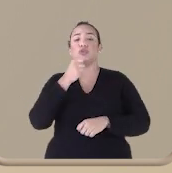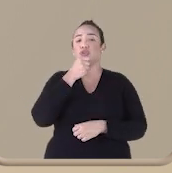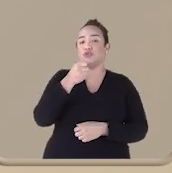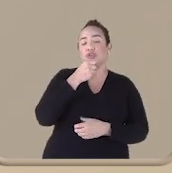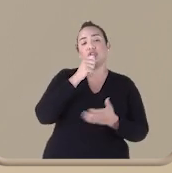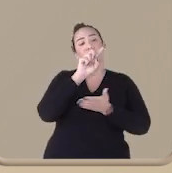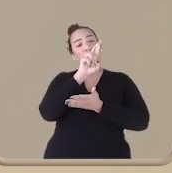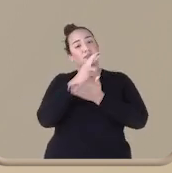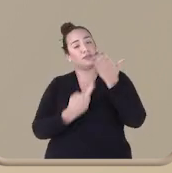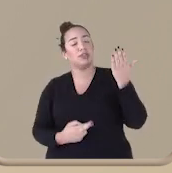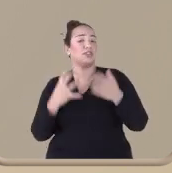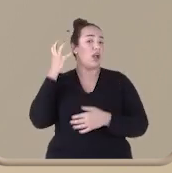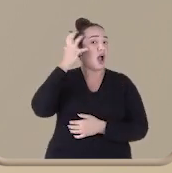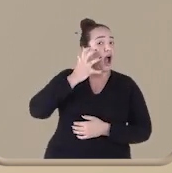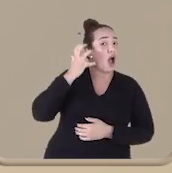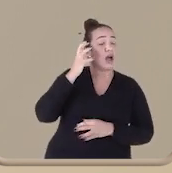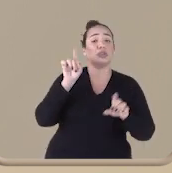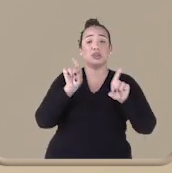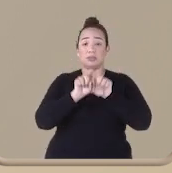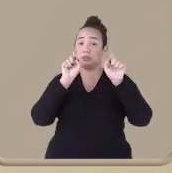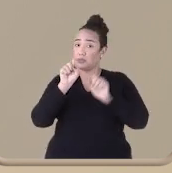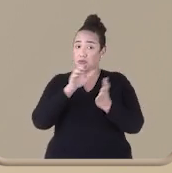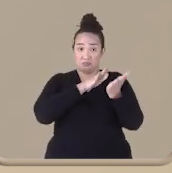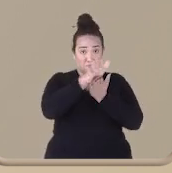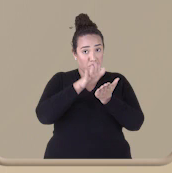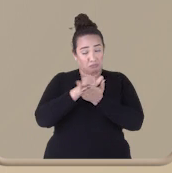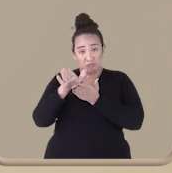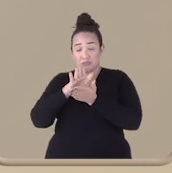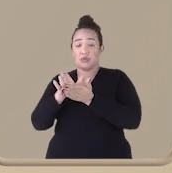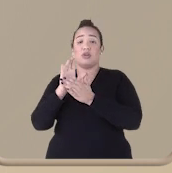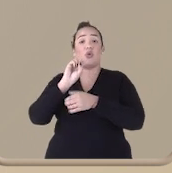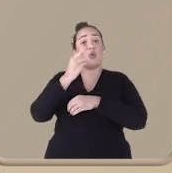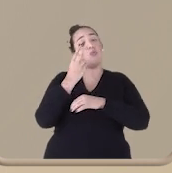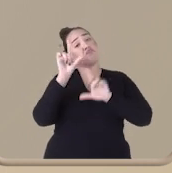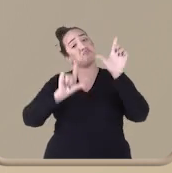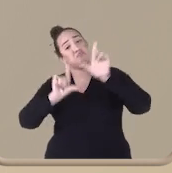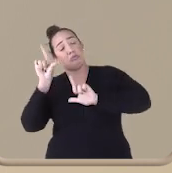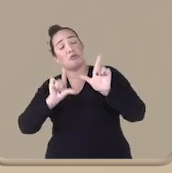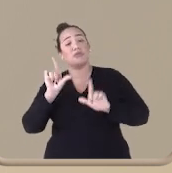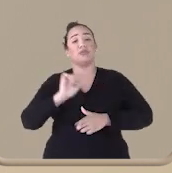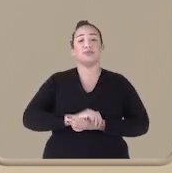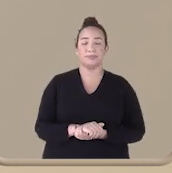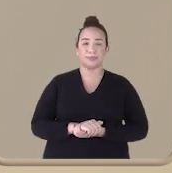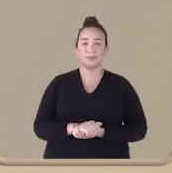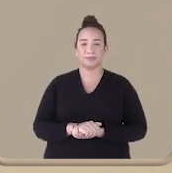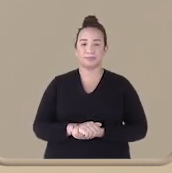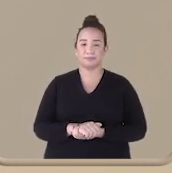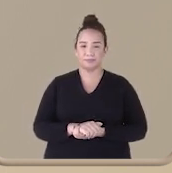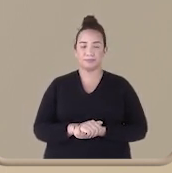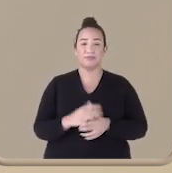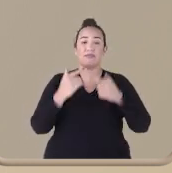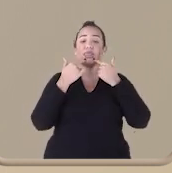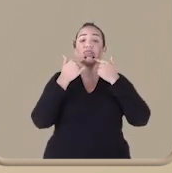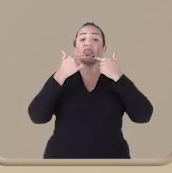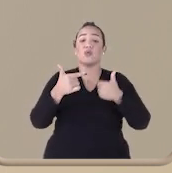jornais, revistas e rádios, podendo ser por meios impressos, eletrônicos ou televisivos. A